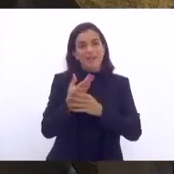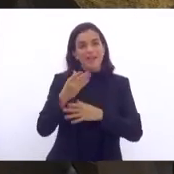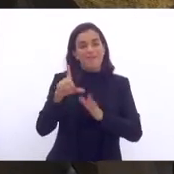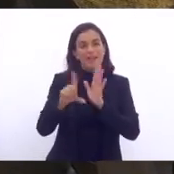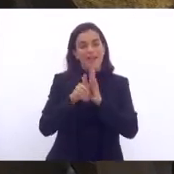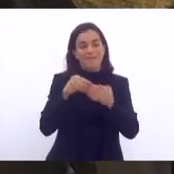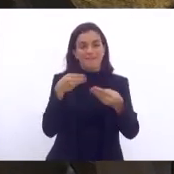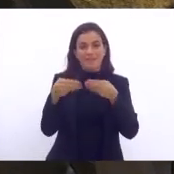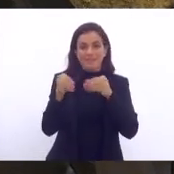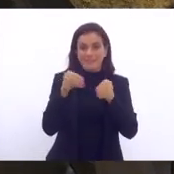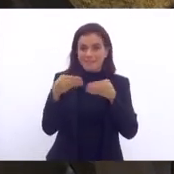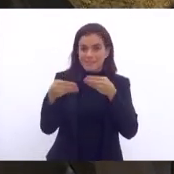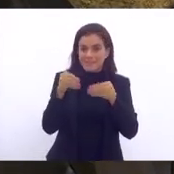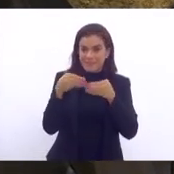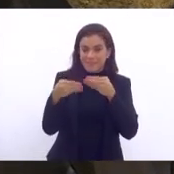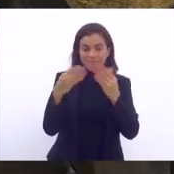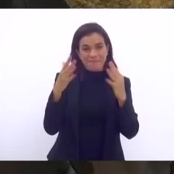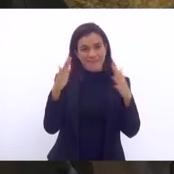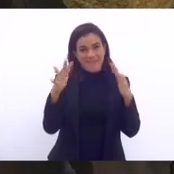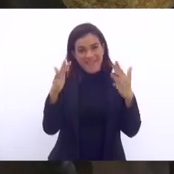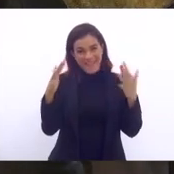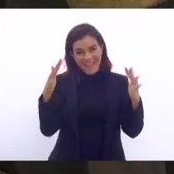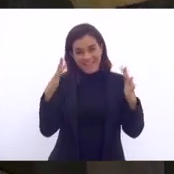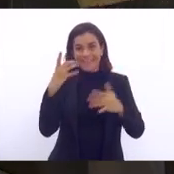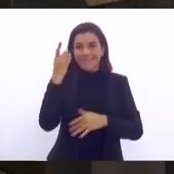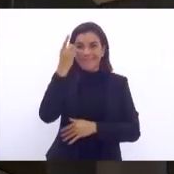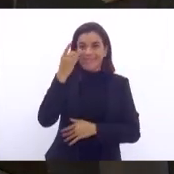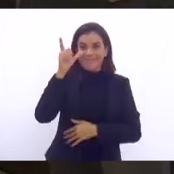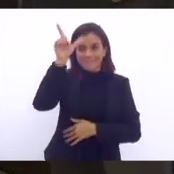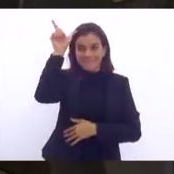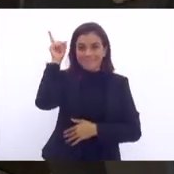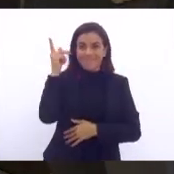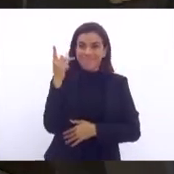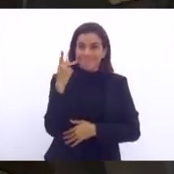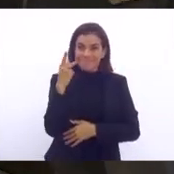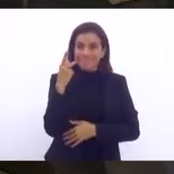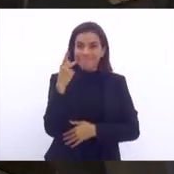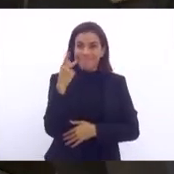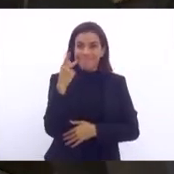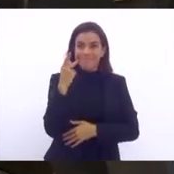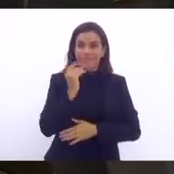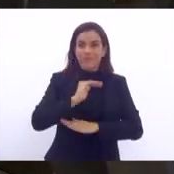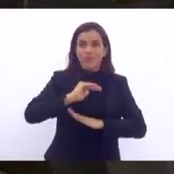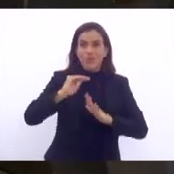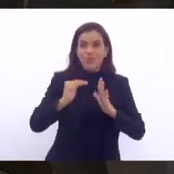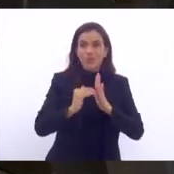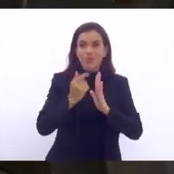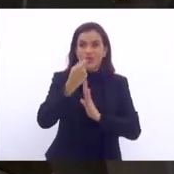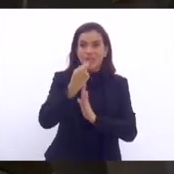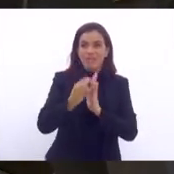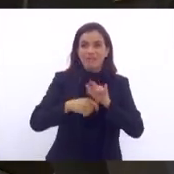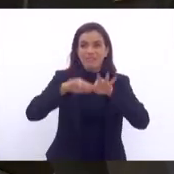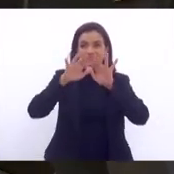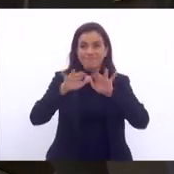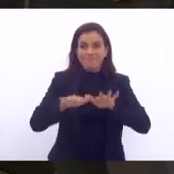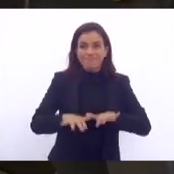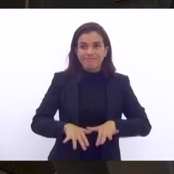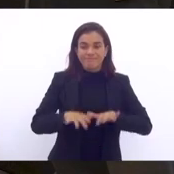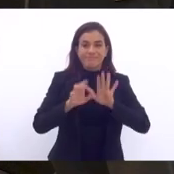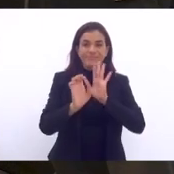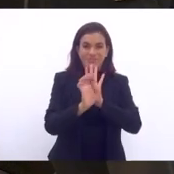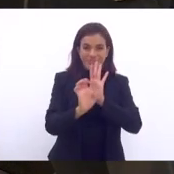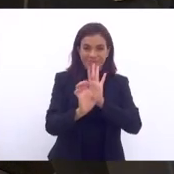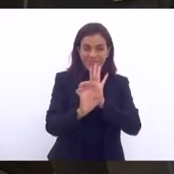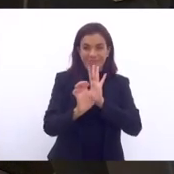parabéns ao deputado Luiz Paulo, que tudo que está descrito no Estatuto da Blitz, que nós estivemos com o governador, dialogamos com o governador,